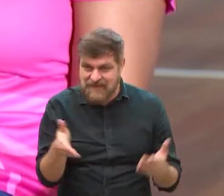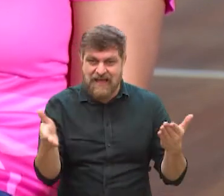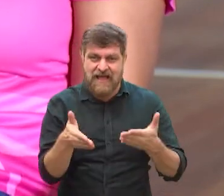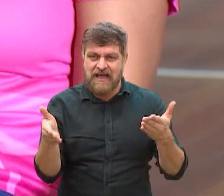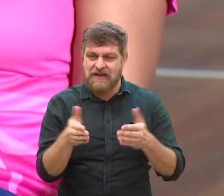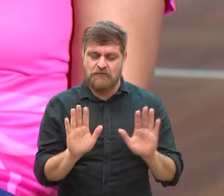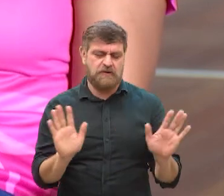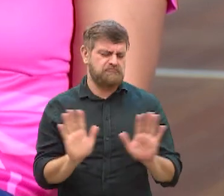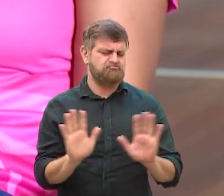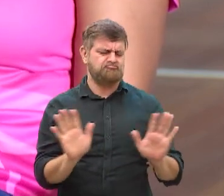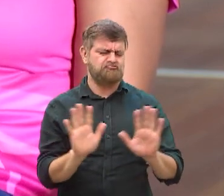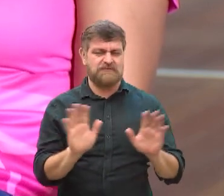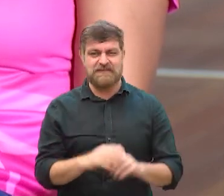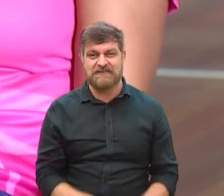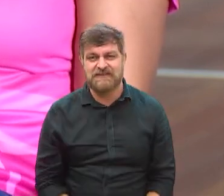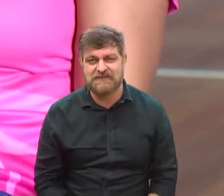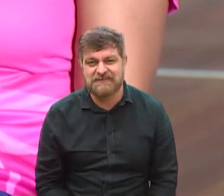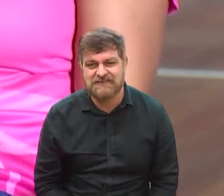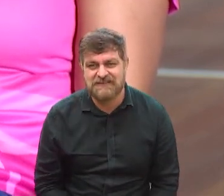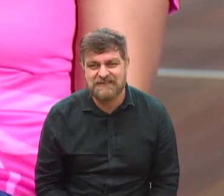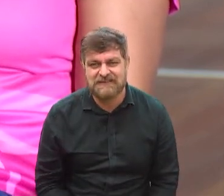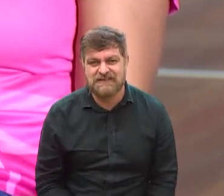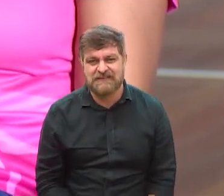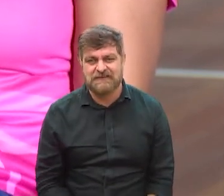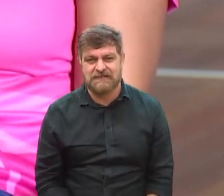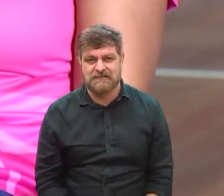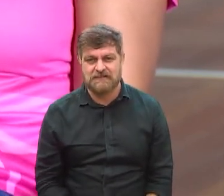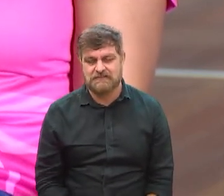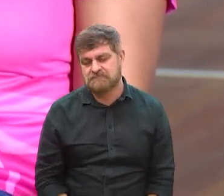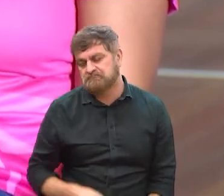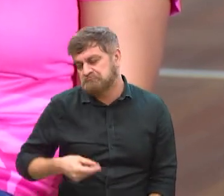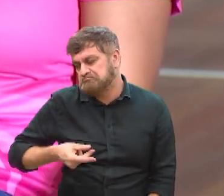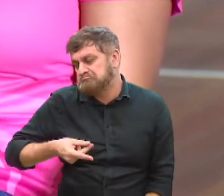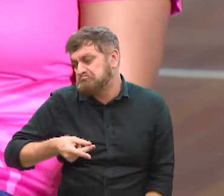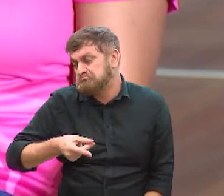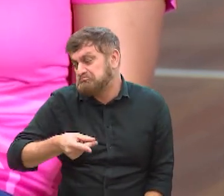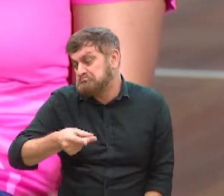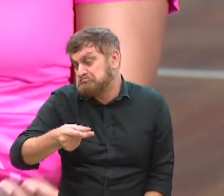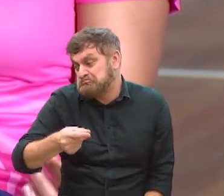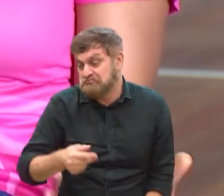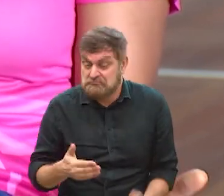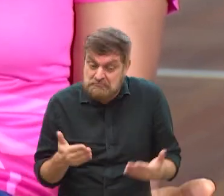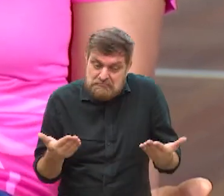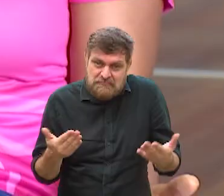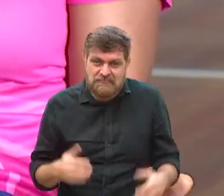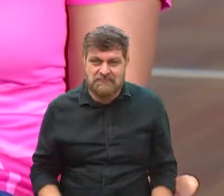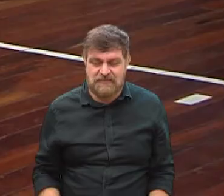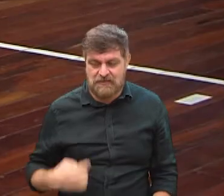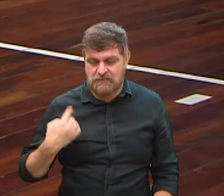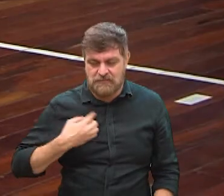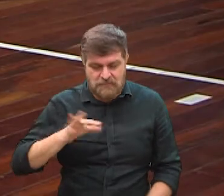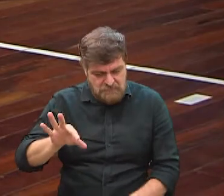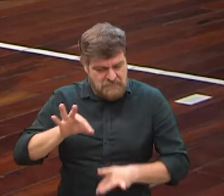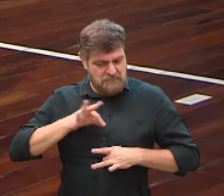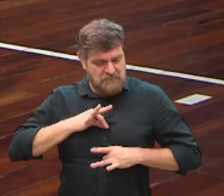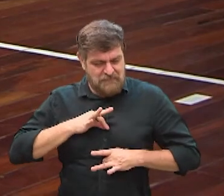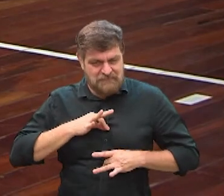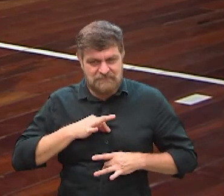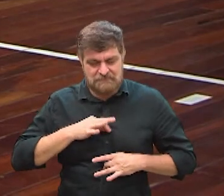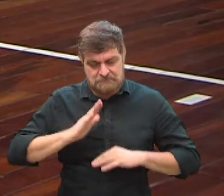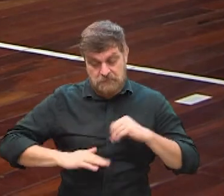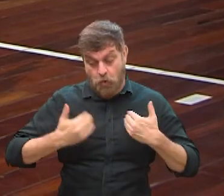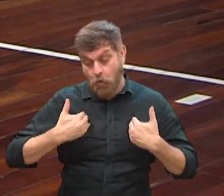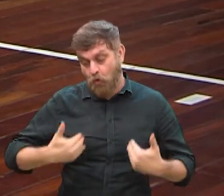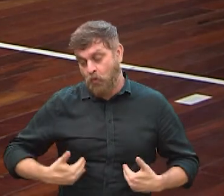agora, no momento não, é a longo prazo, vamos ver até quando vai a performance, né, que depende muito